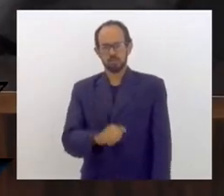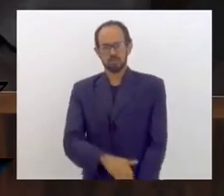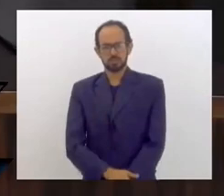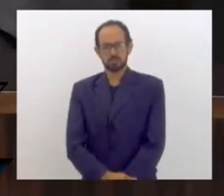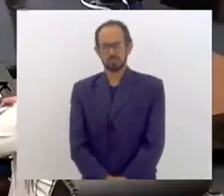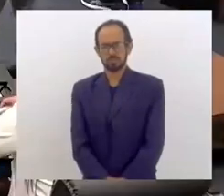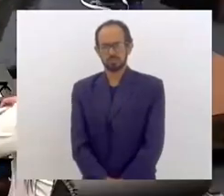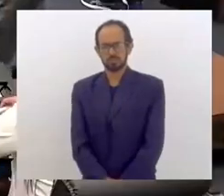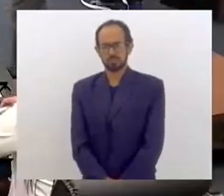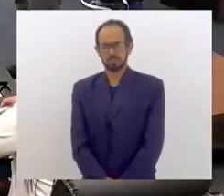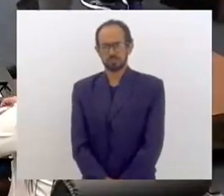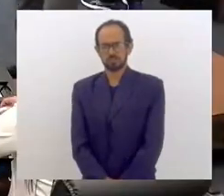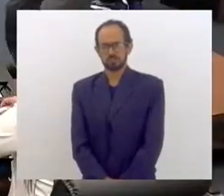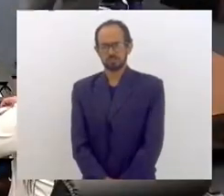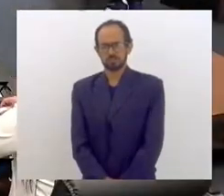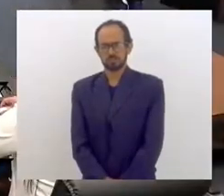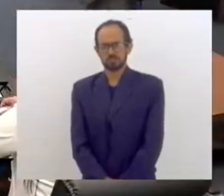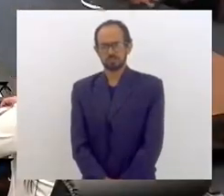Amorim.